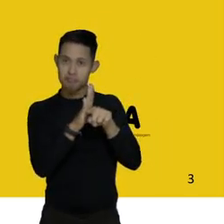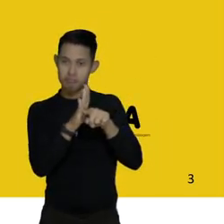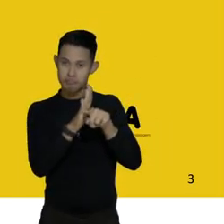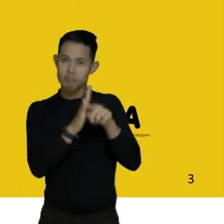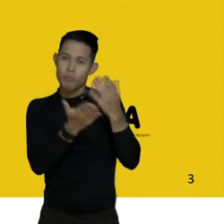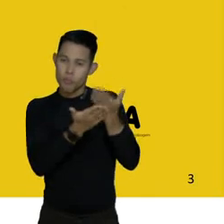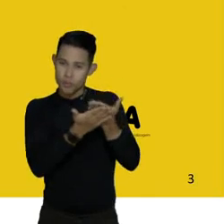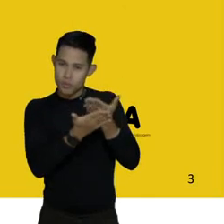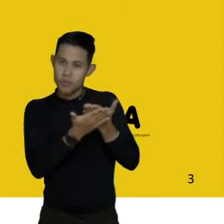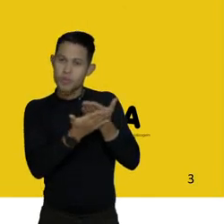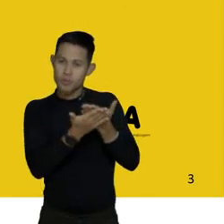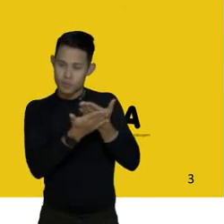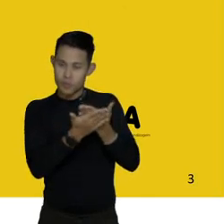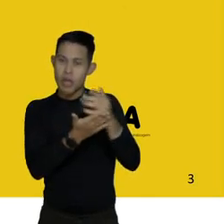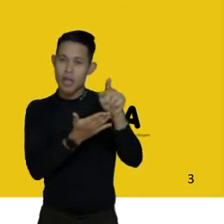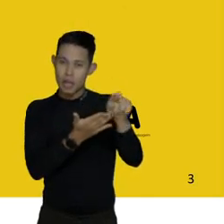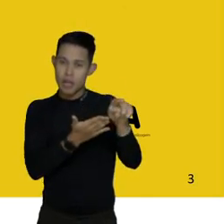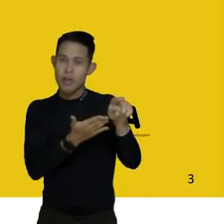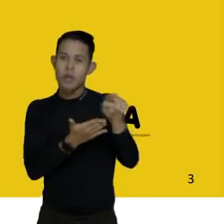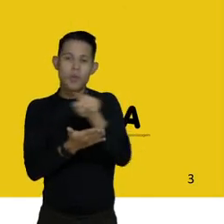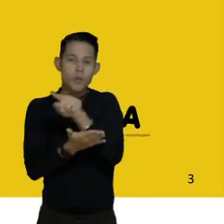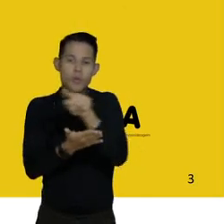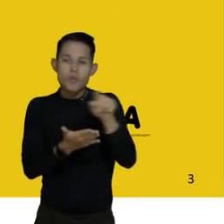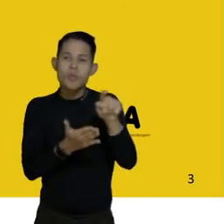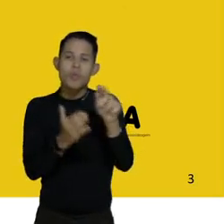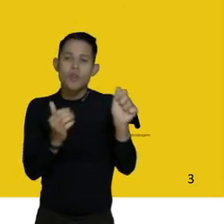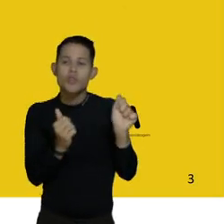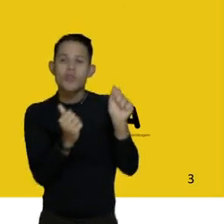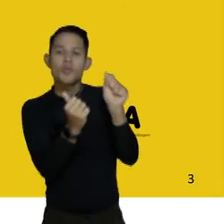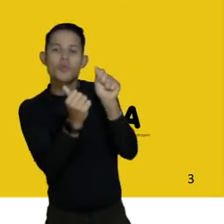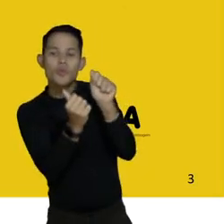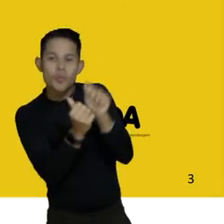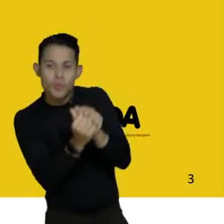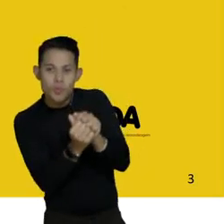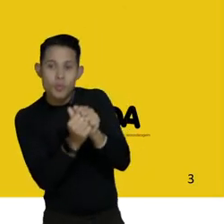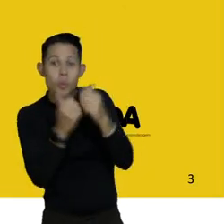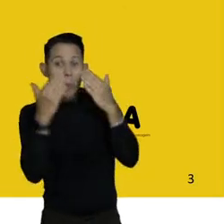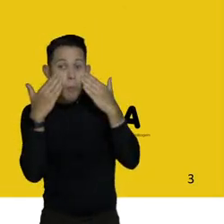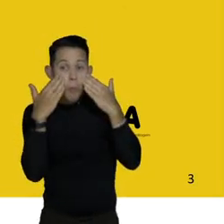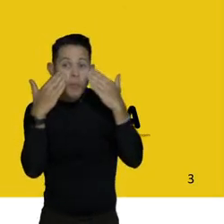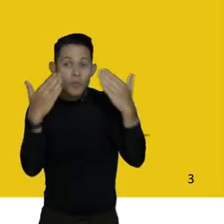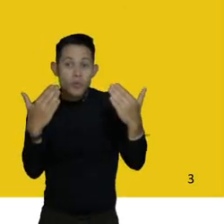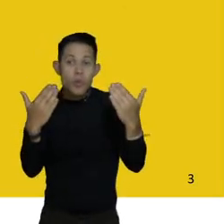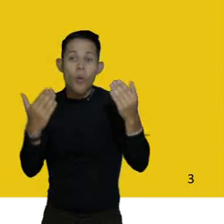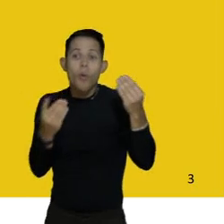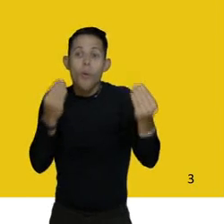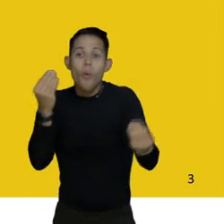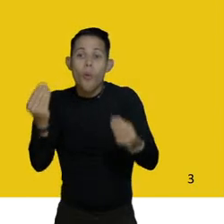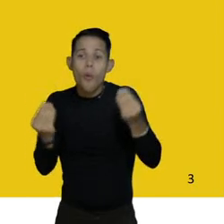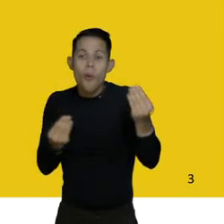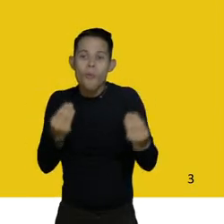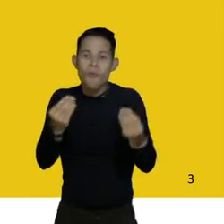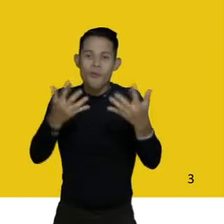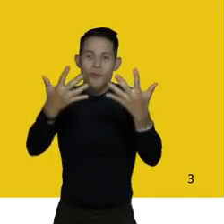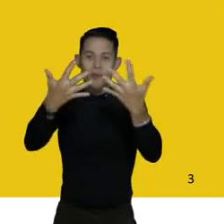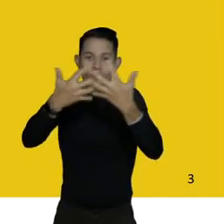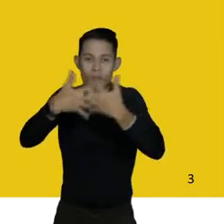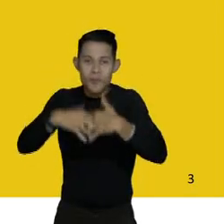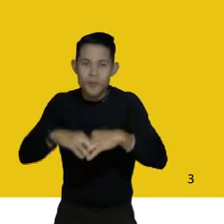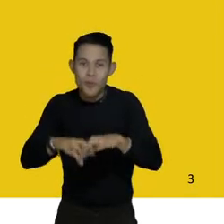sur e eles assim em conjunto né eles vão mostrar como são essas formas da letra e o córtex